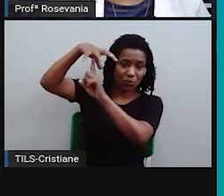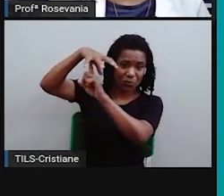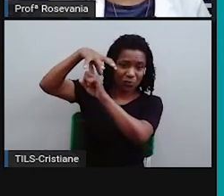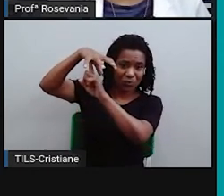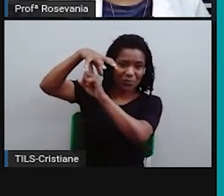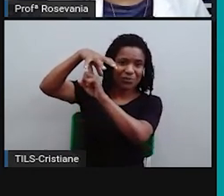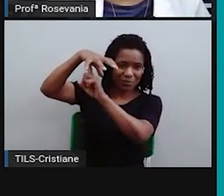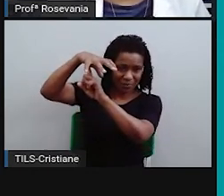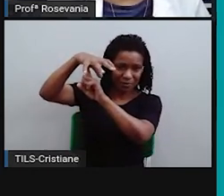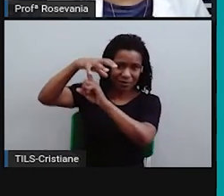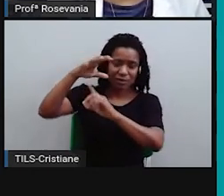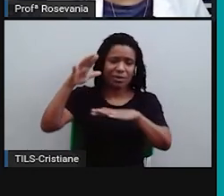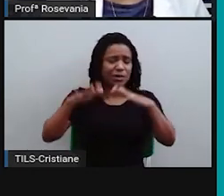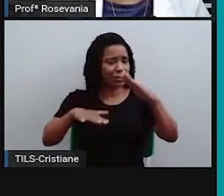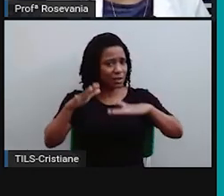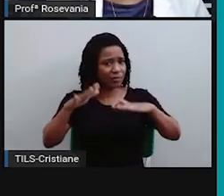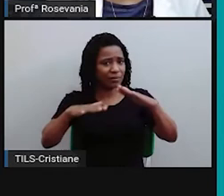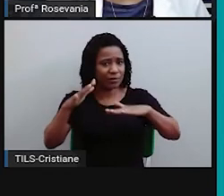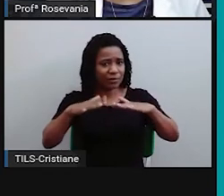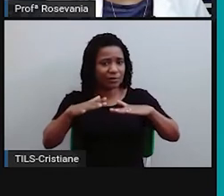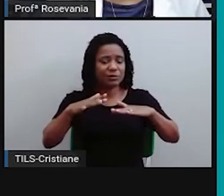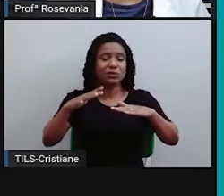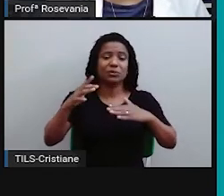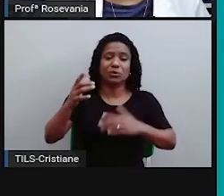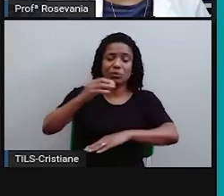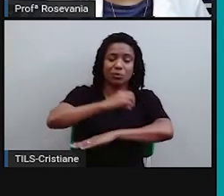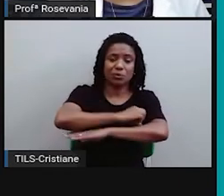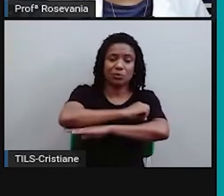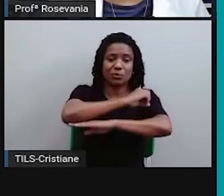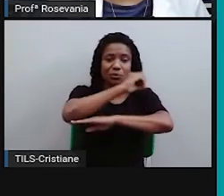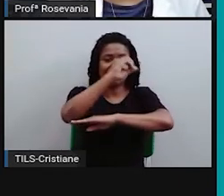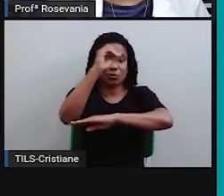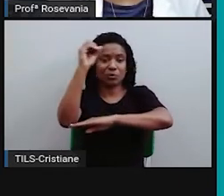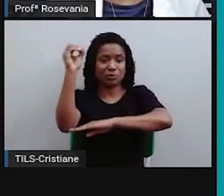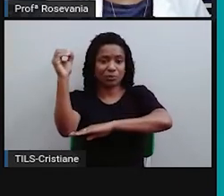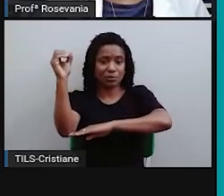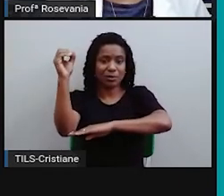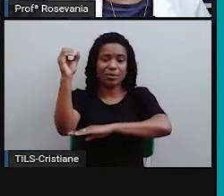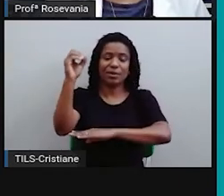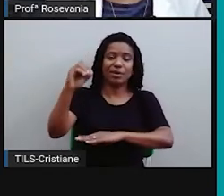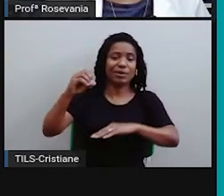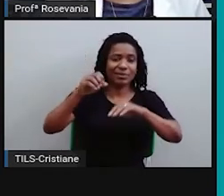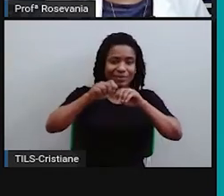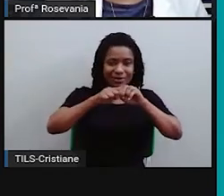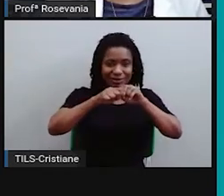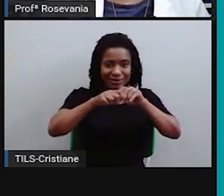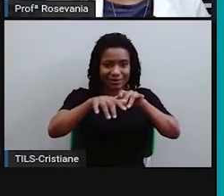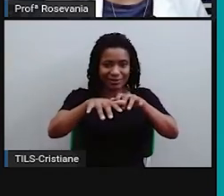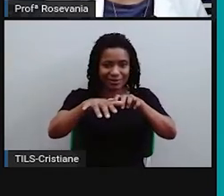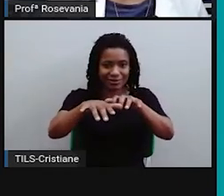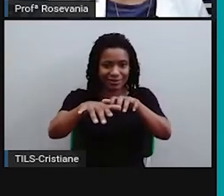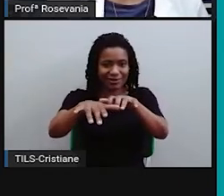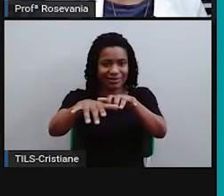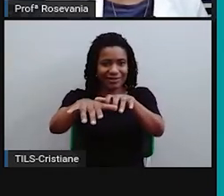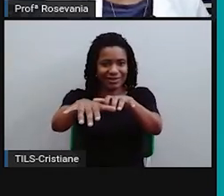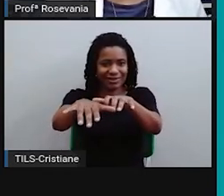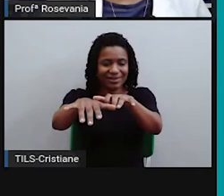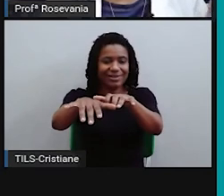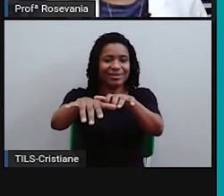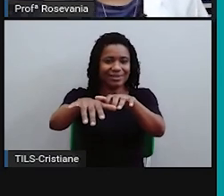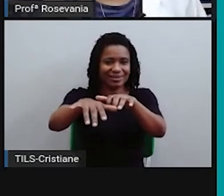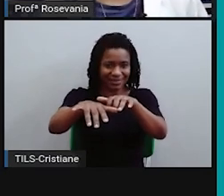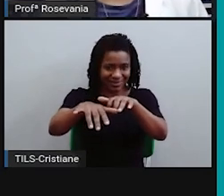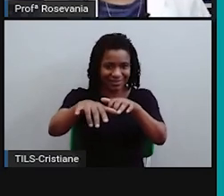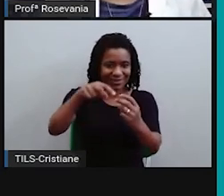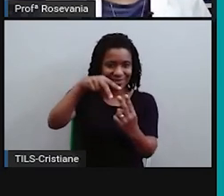ou da estação, o que for, essa sombra ela é projetada diferente, ó. Aí você diz, mas não é o mesmo sombreiro, pro, não